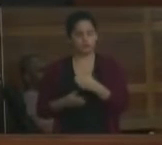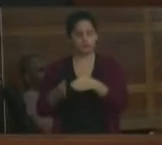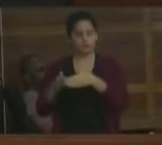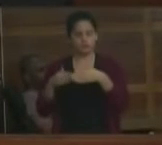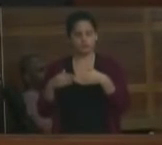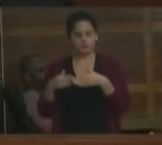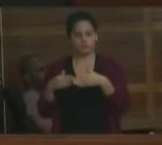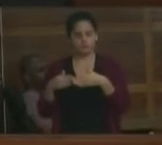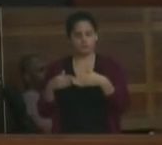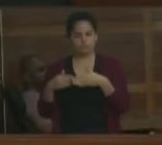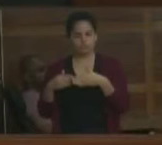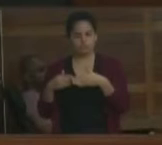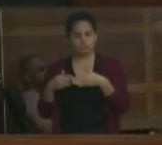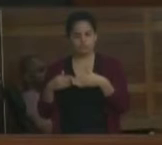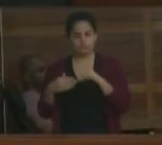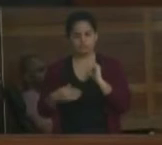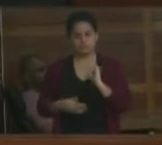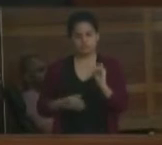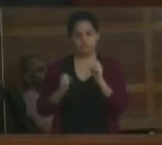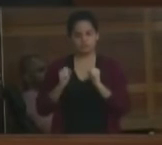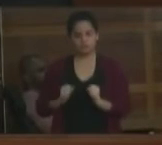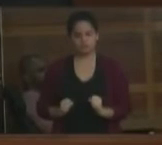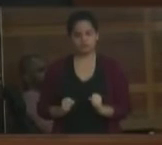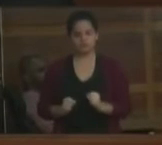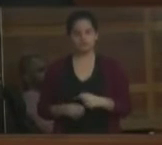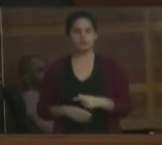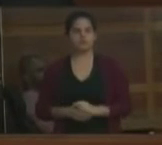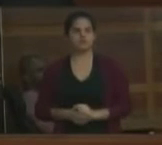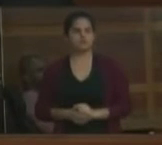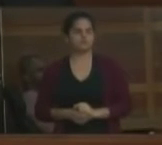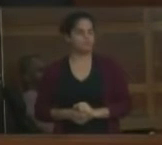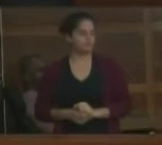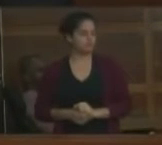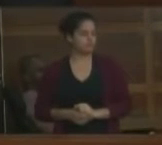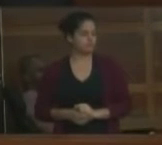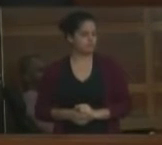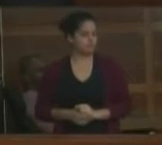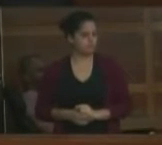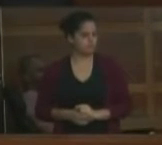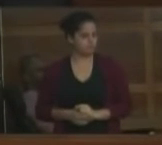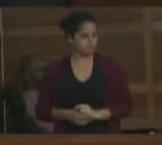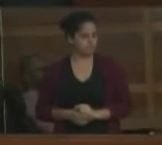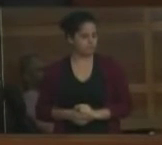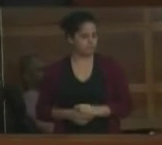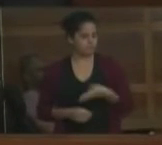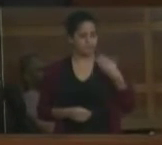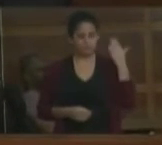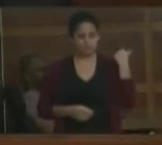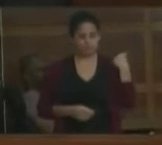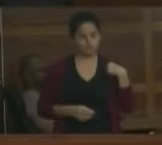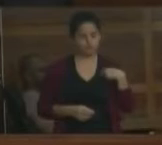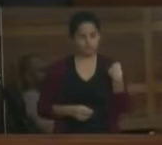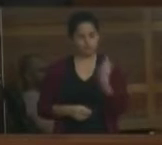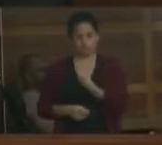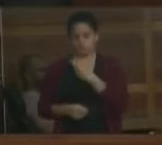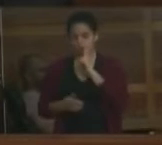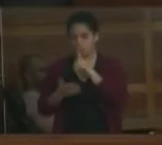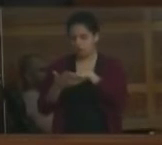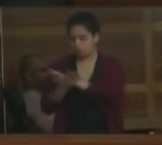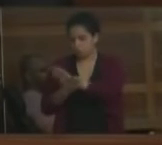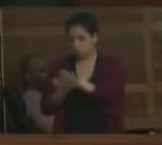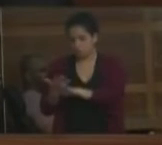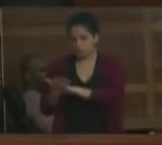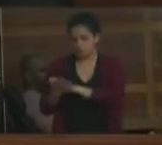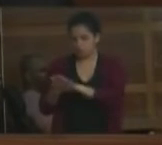que se pudesse né eu acho que a gente já especificou bastante né o nosso demonstrativo ontem a gente não conseguia ver quase nada